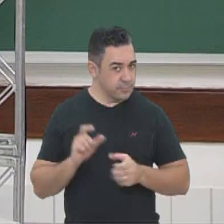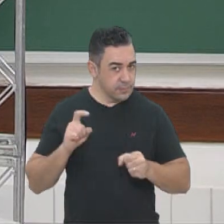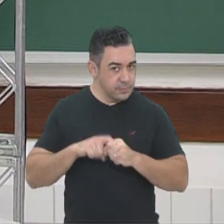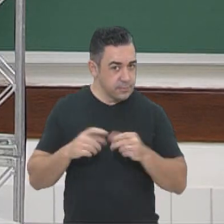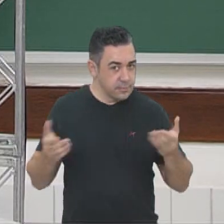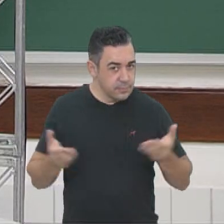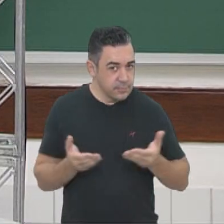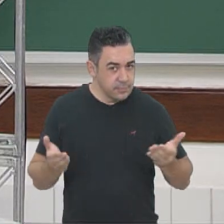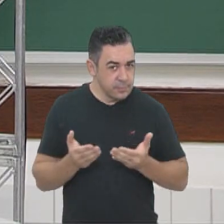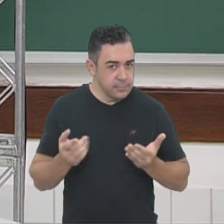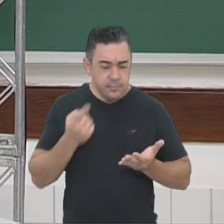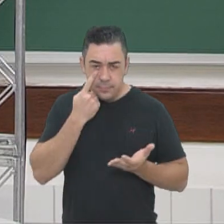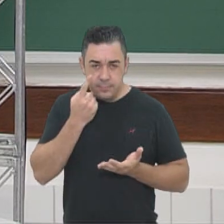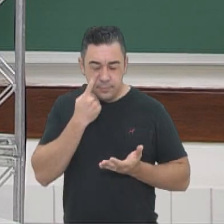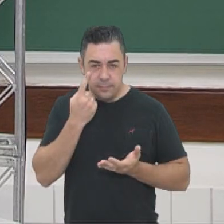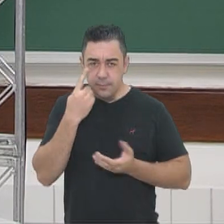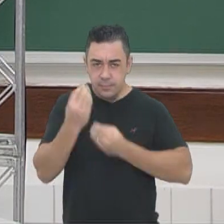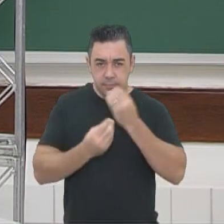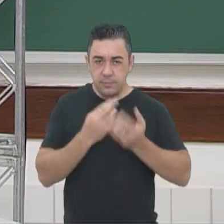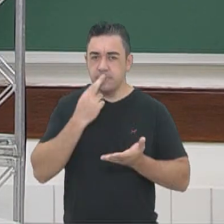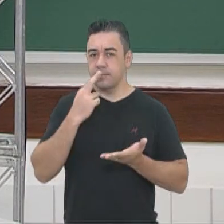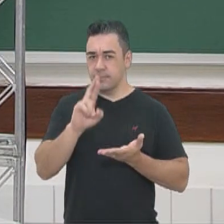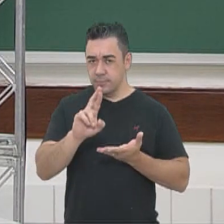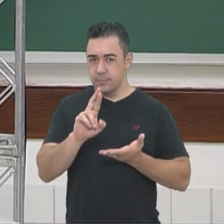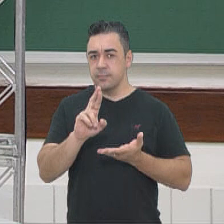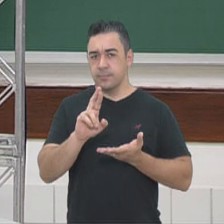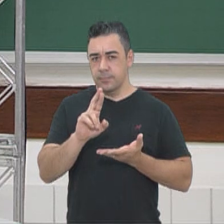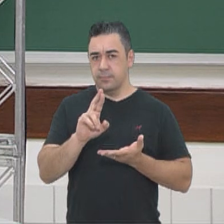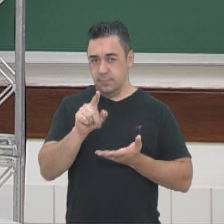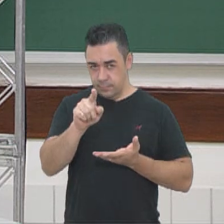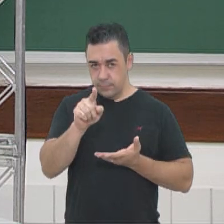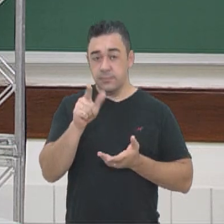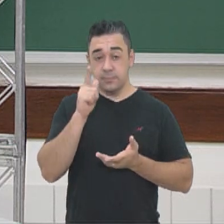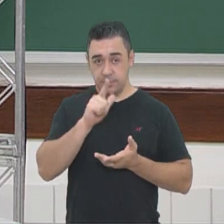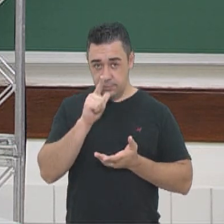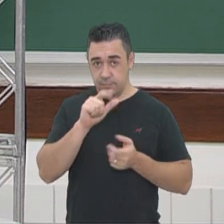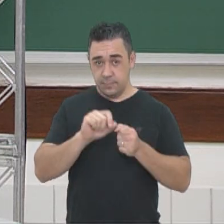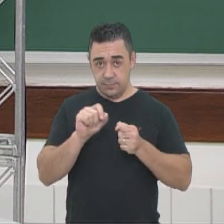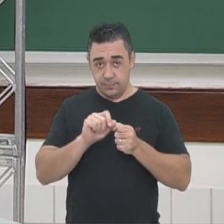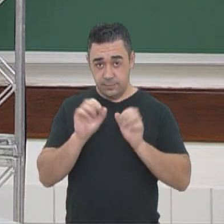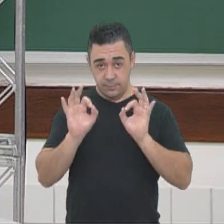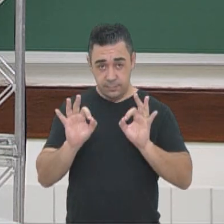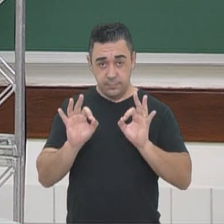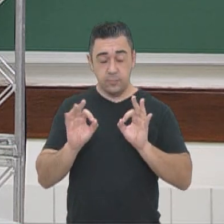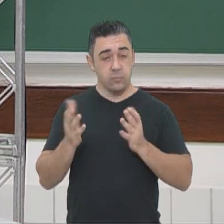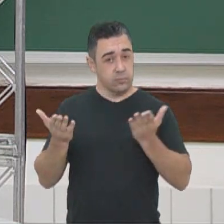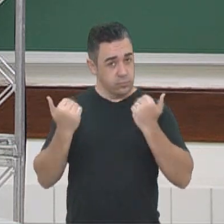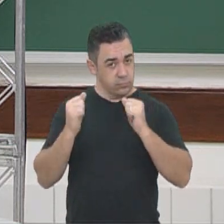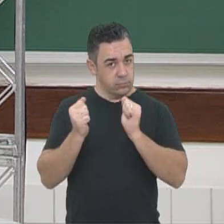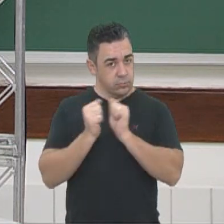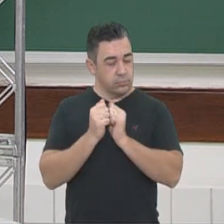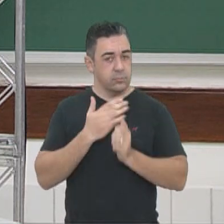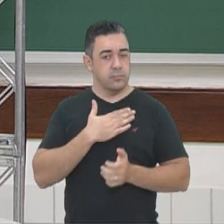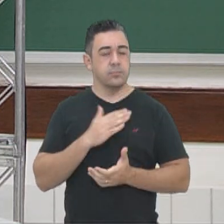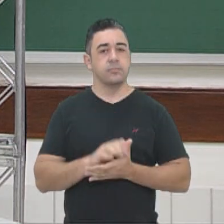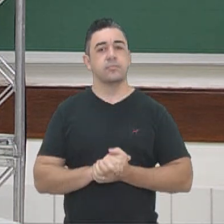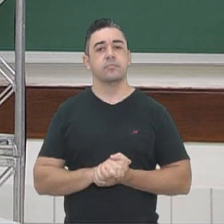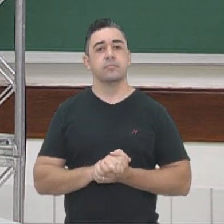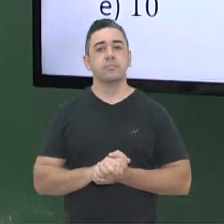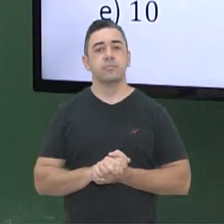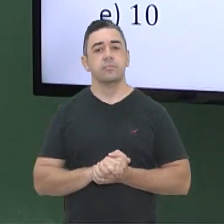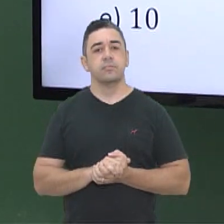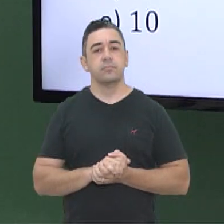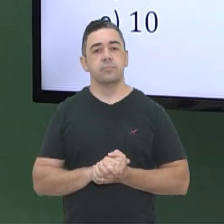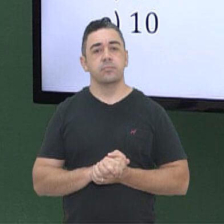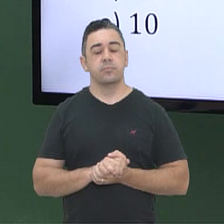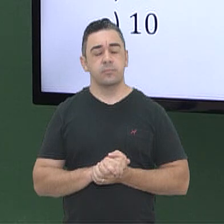Voltamos então. Vamos dar uma olhada aqui na resolução do exercício? Espero que você tenha conseguido fazer, hein? Comigo aqui, ó. 8